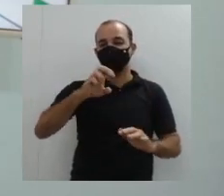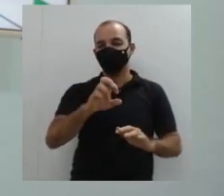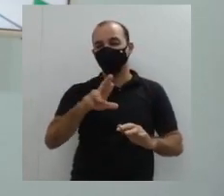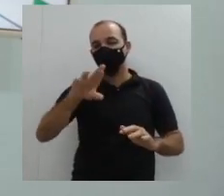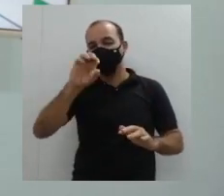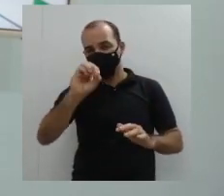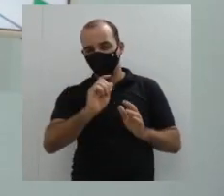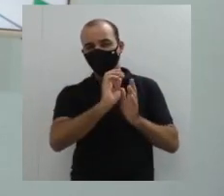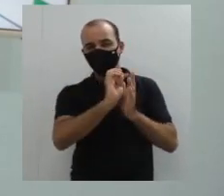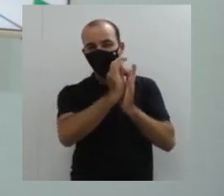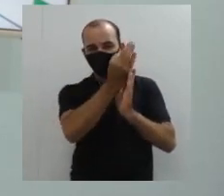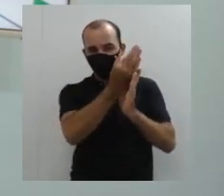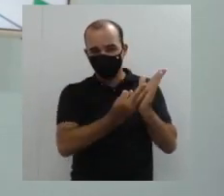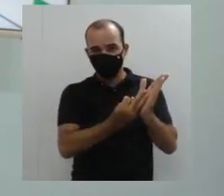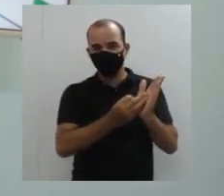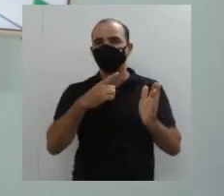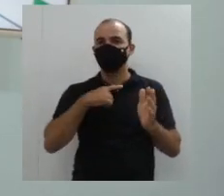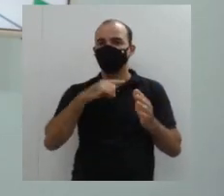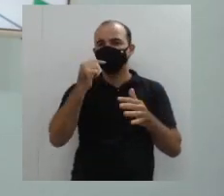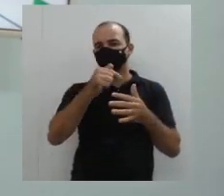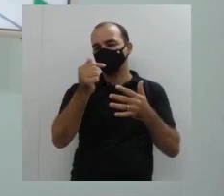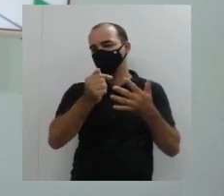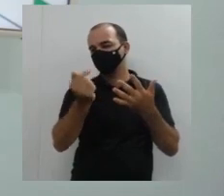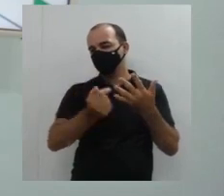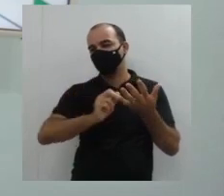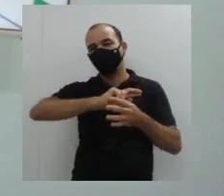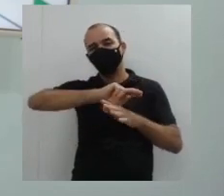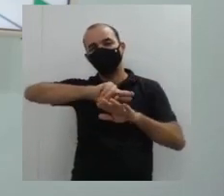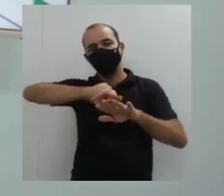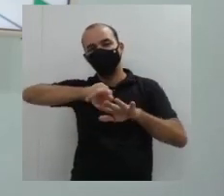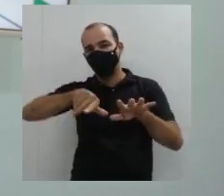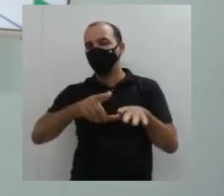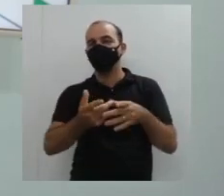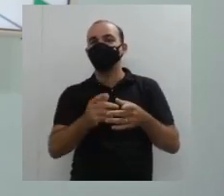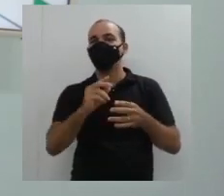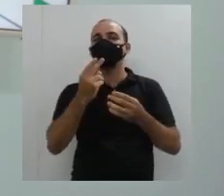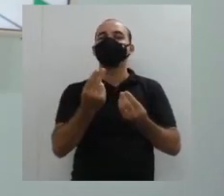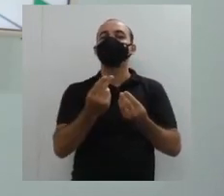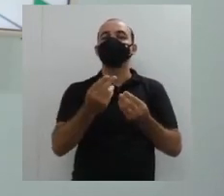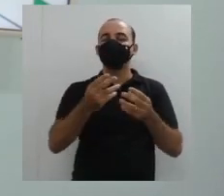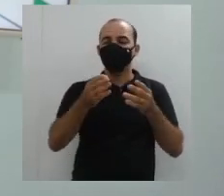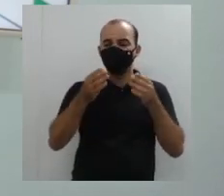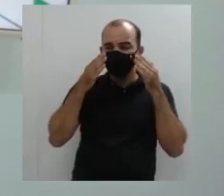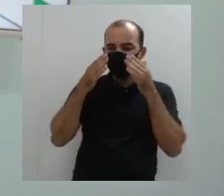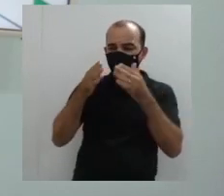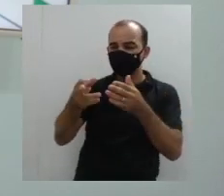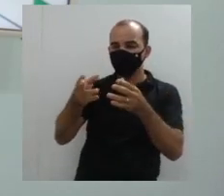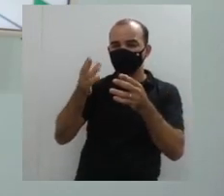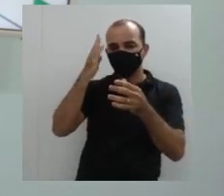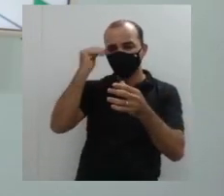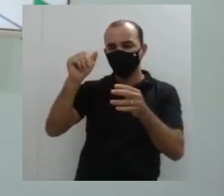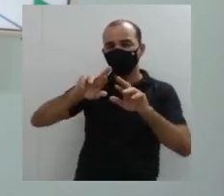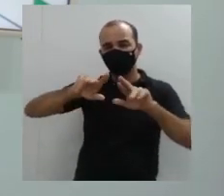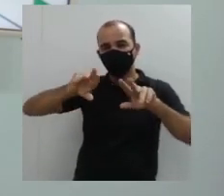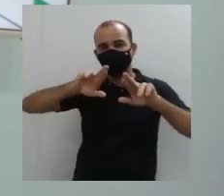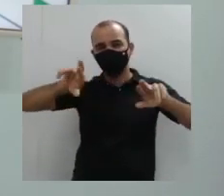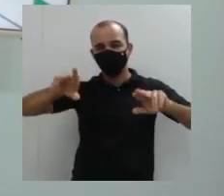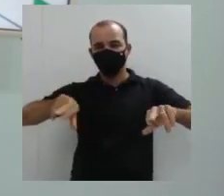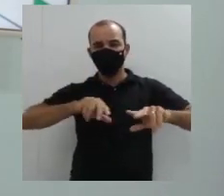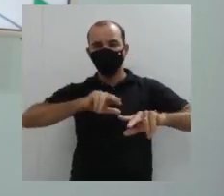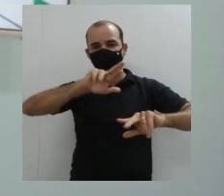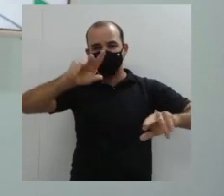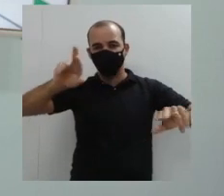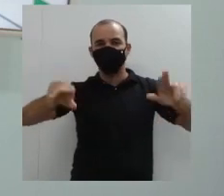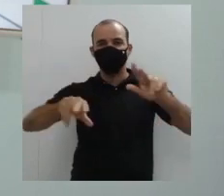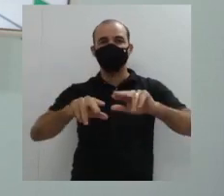gênero textual do outro? É seu uso, a sua intencionalidade. E hoje, aqui, nós vamos